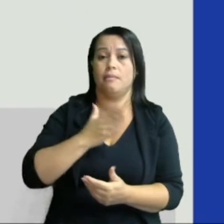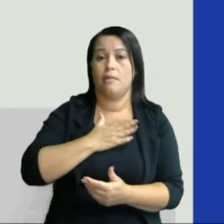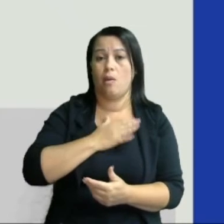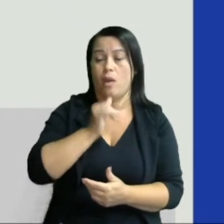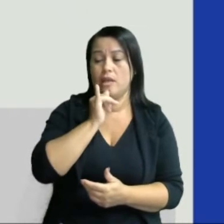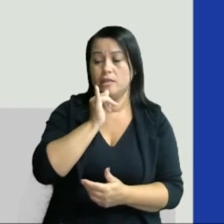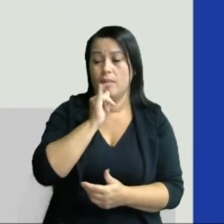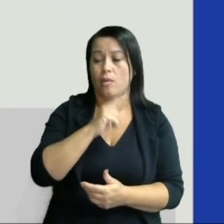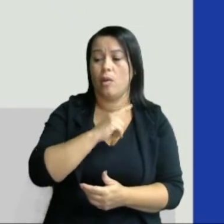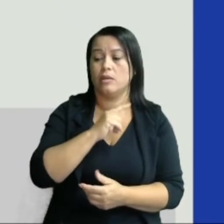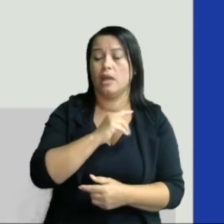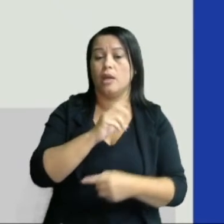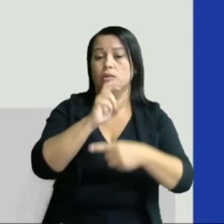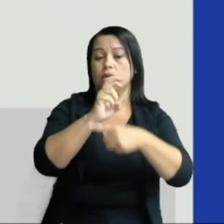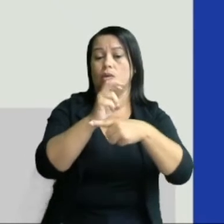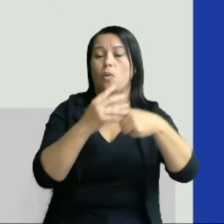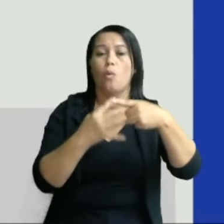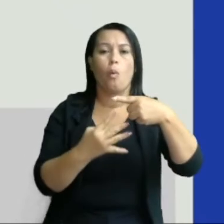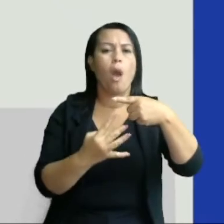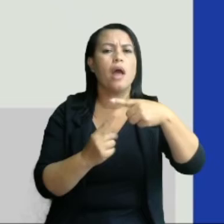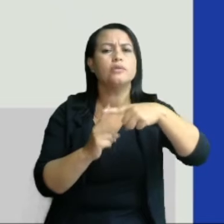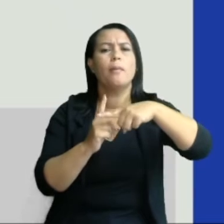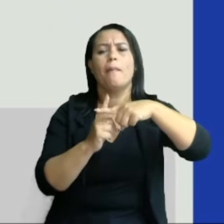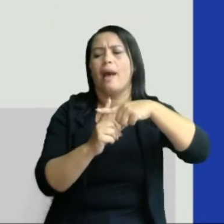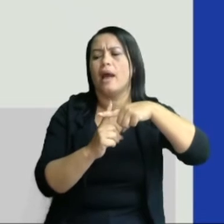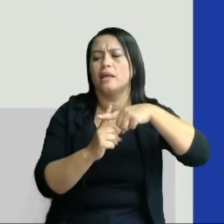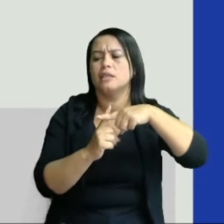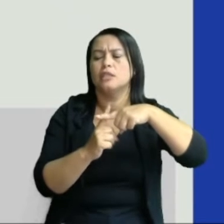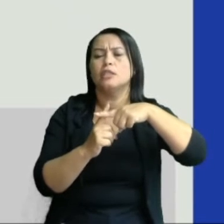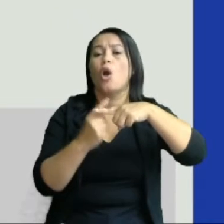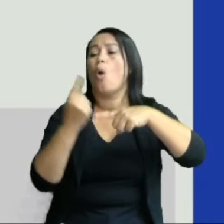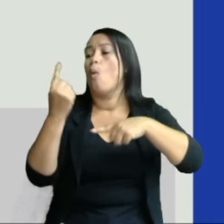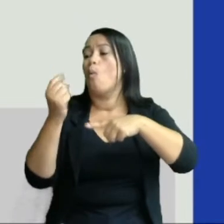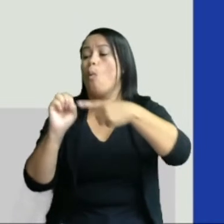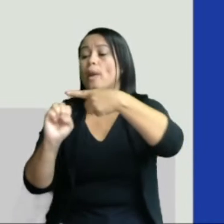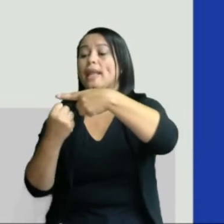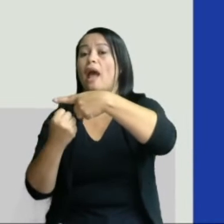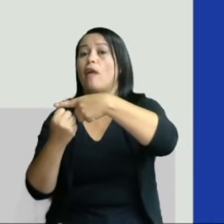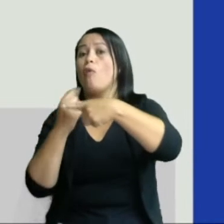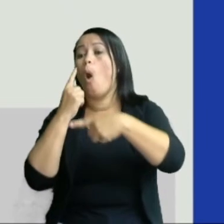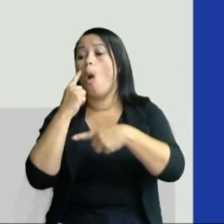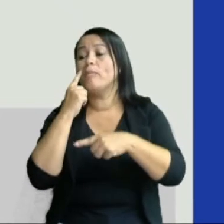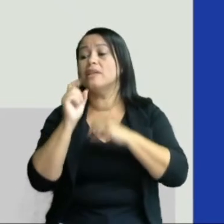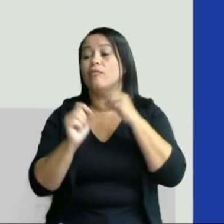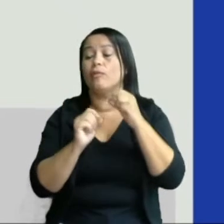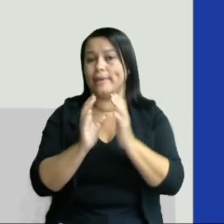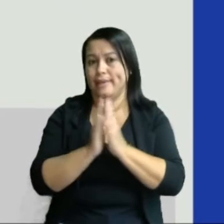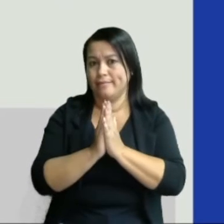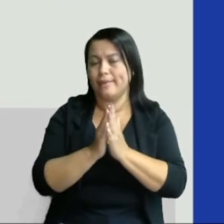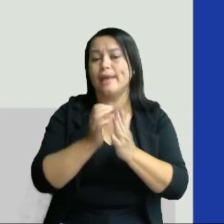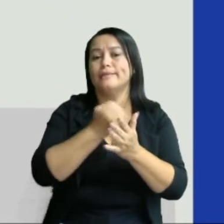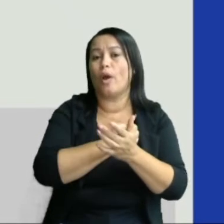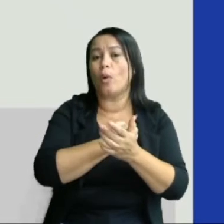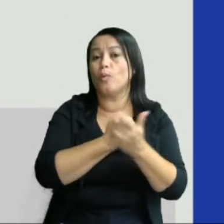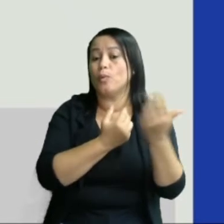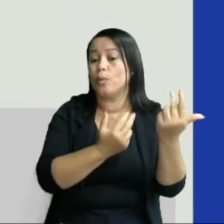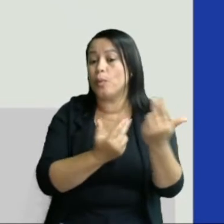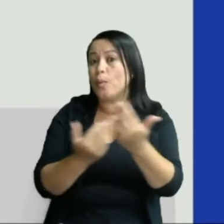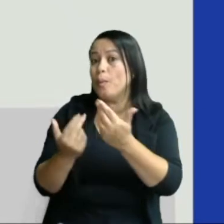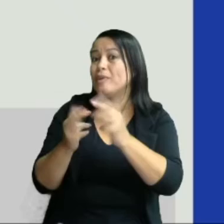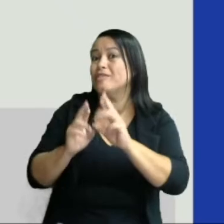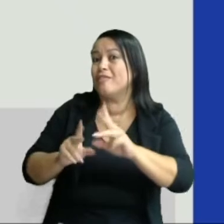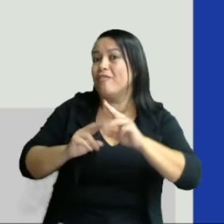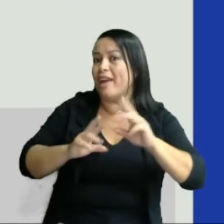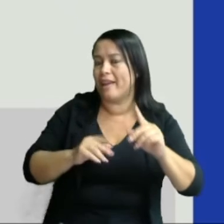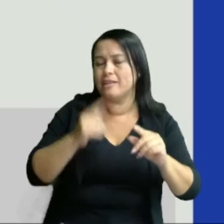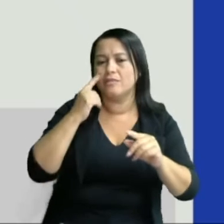tenho 5 quartos mais 1 oitavo. Então, são números diferentes,